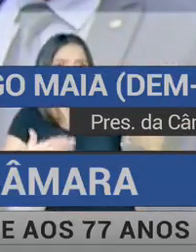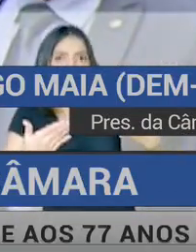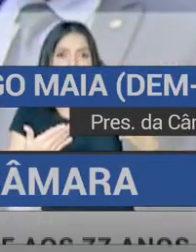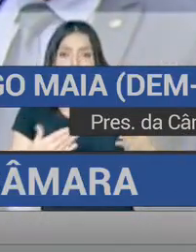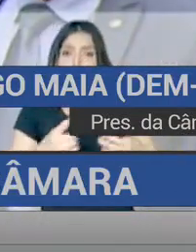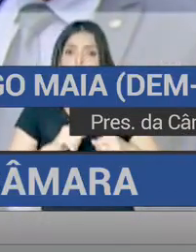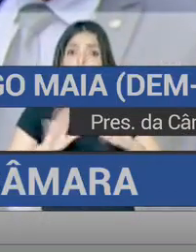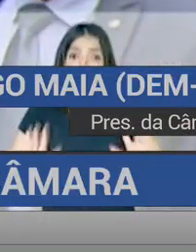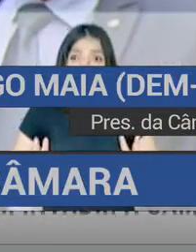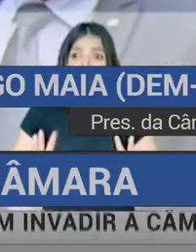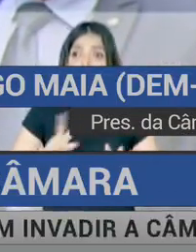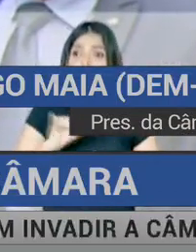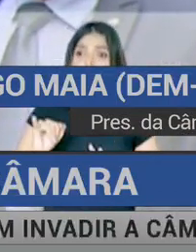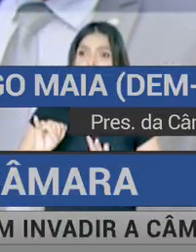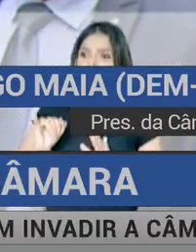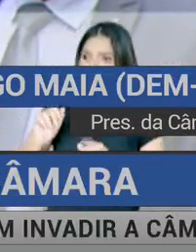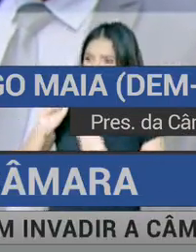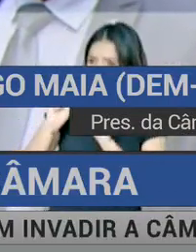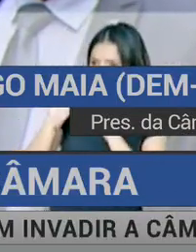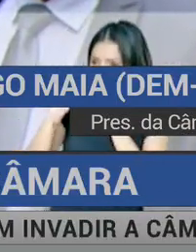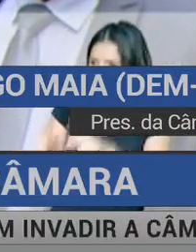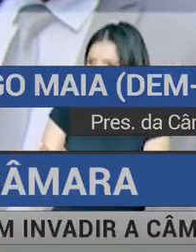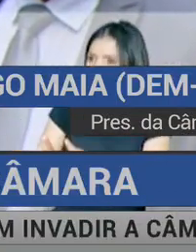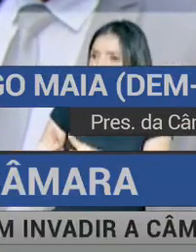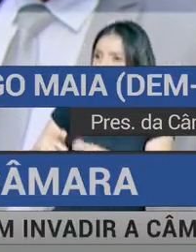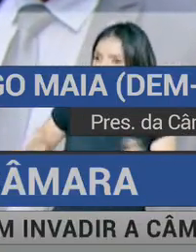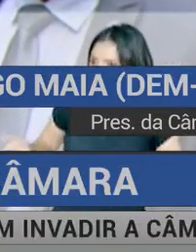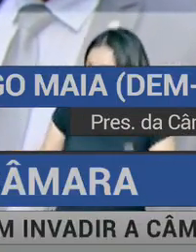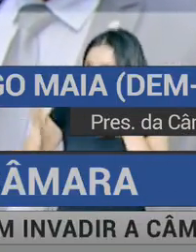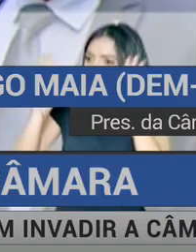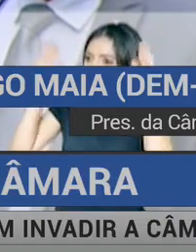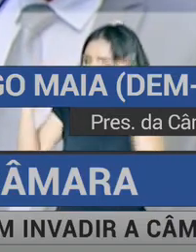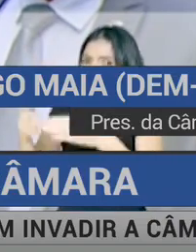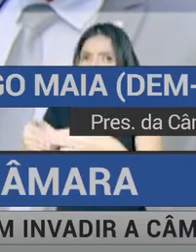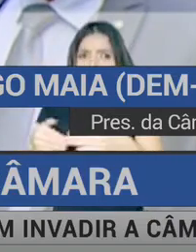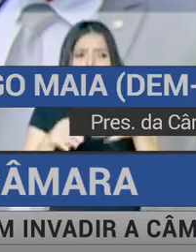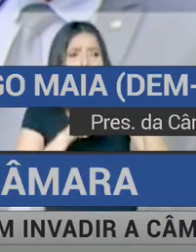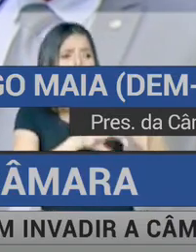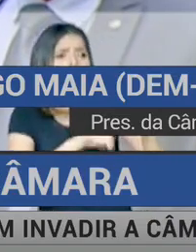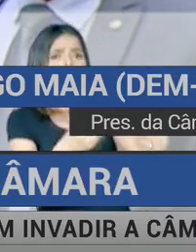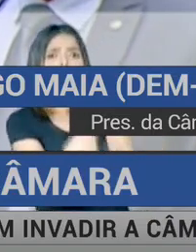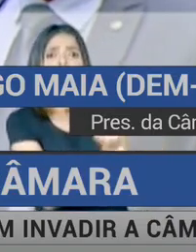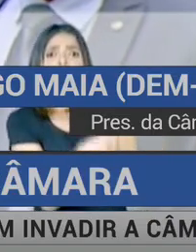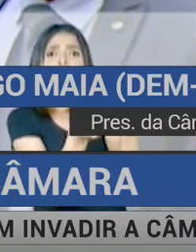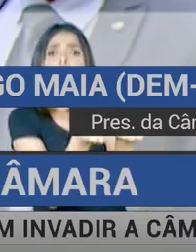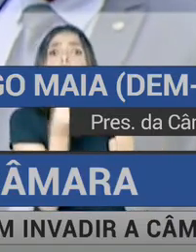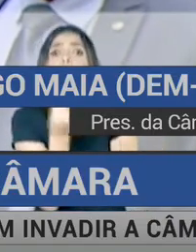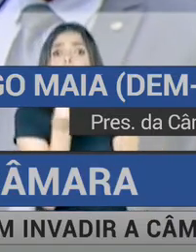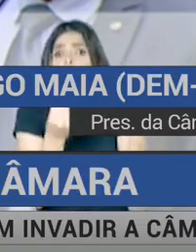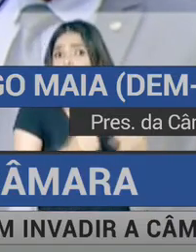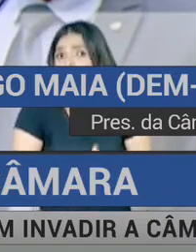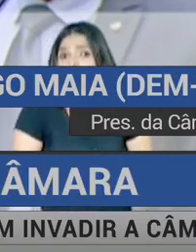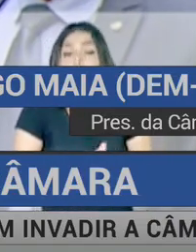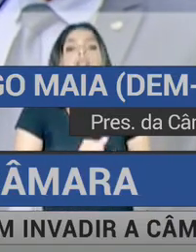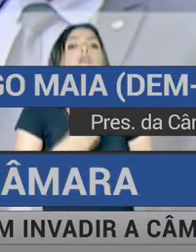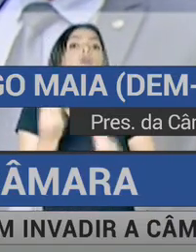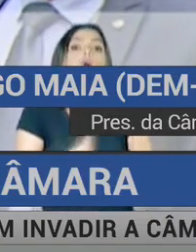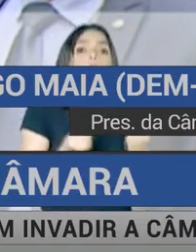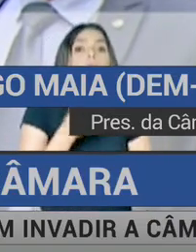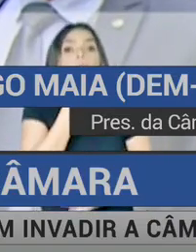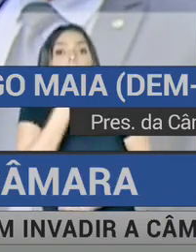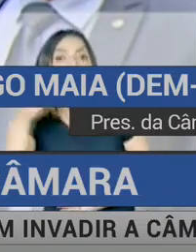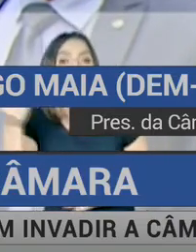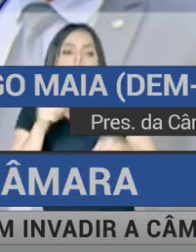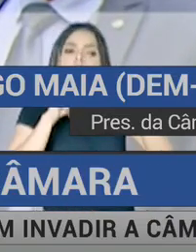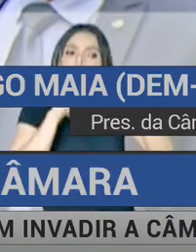as aposentadorias que nós vamos melhorar a qualidade da educação. Nós vamos melhorar a qualidade da educação